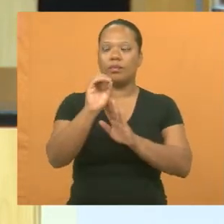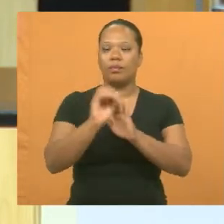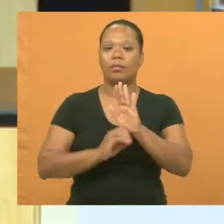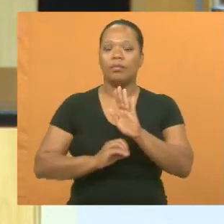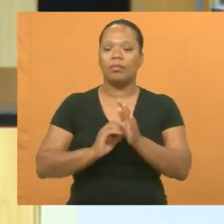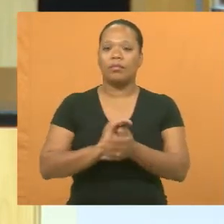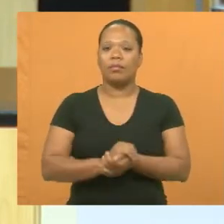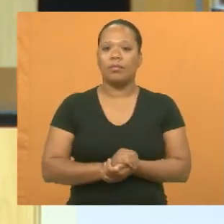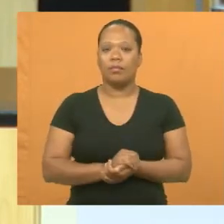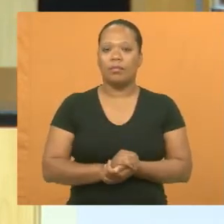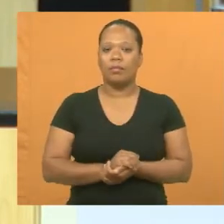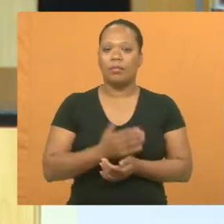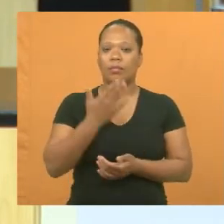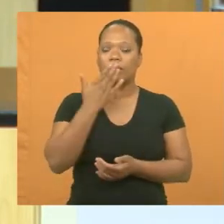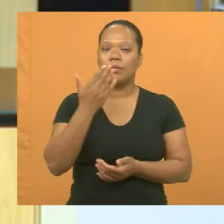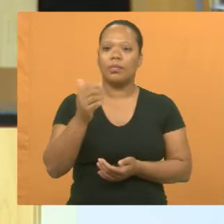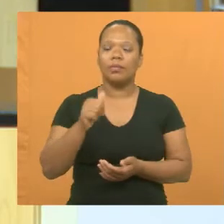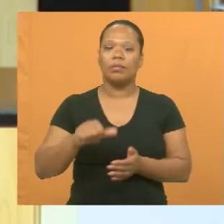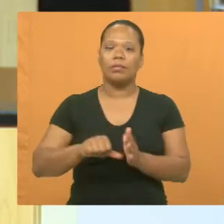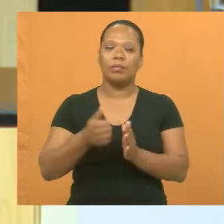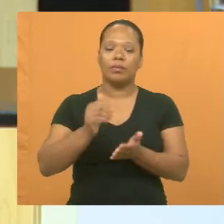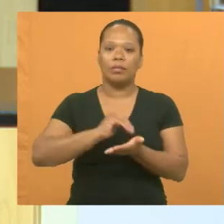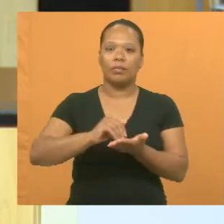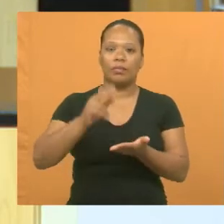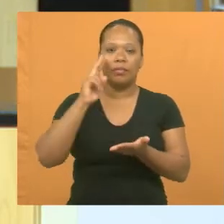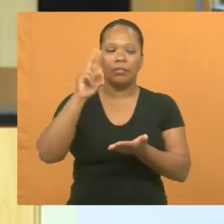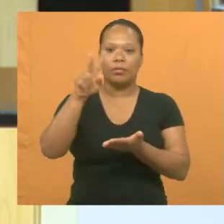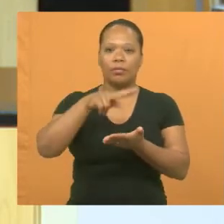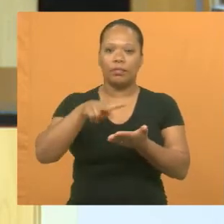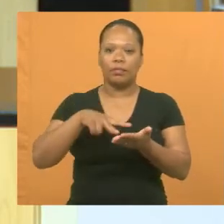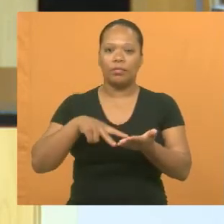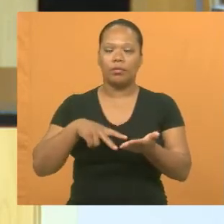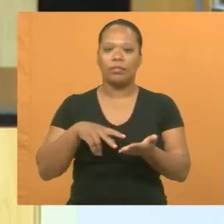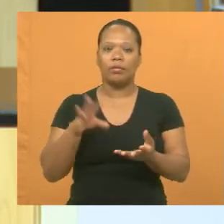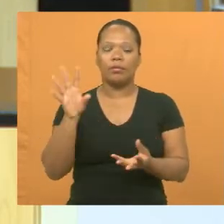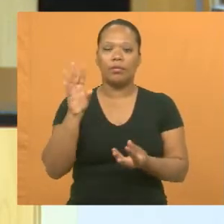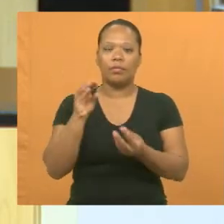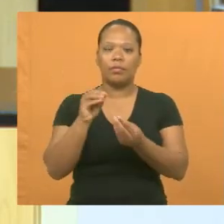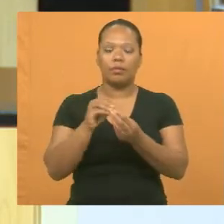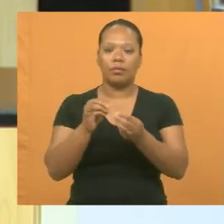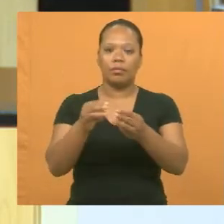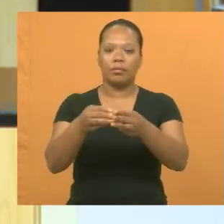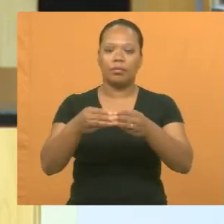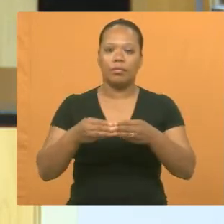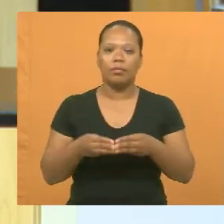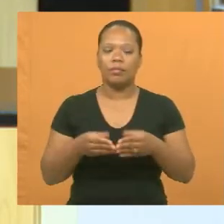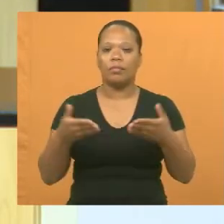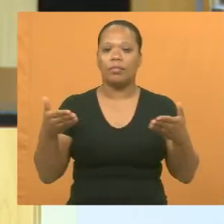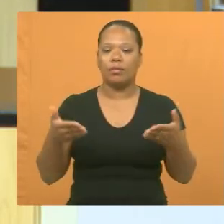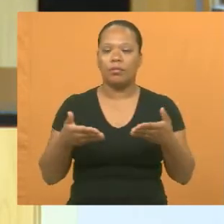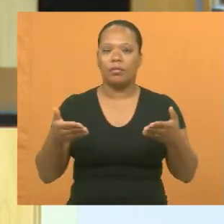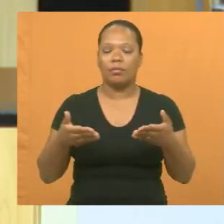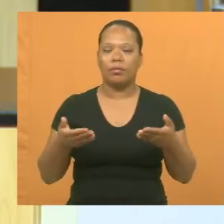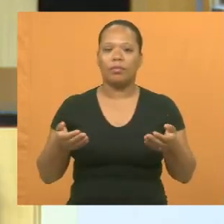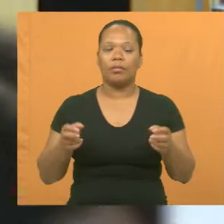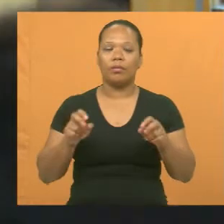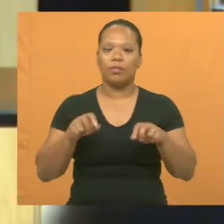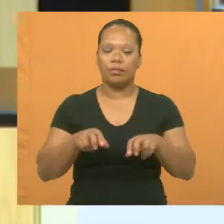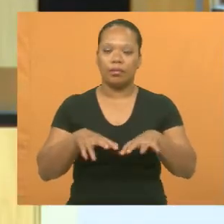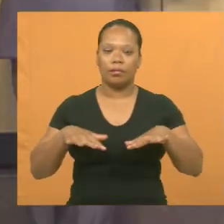Agora, então, solicito ao primeiro secretário que faça a leitura da síntese das moções protocoladas para esta sessão.